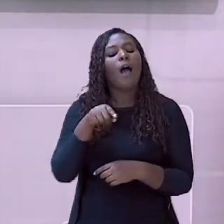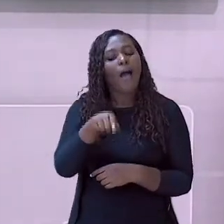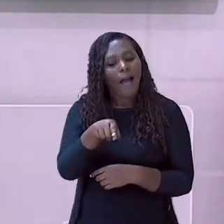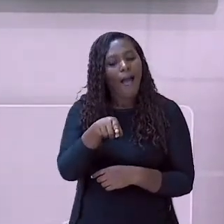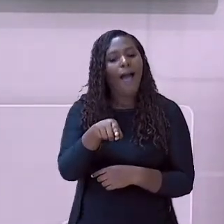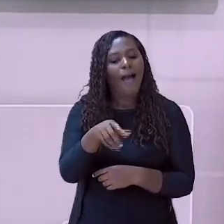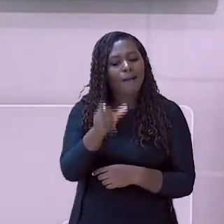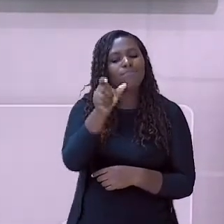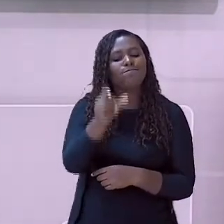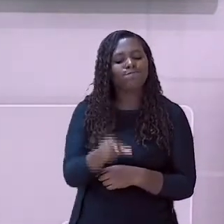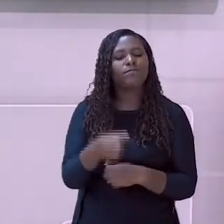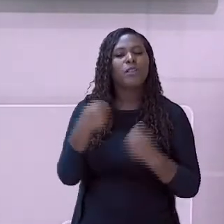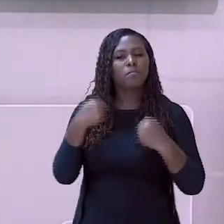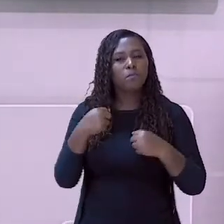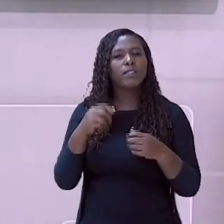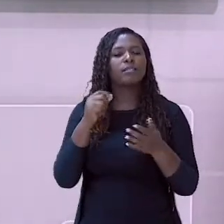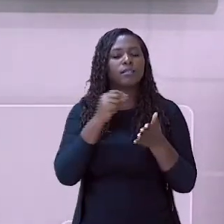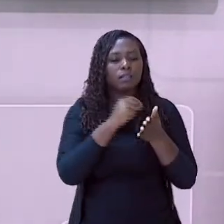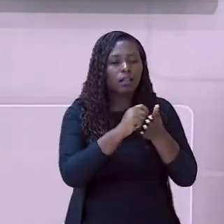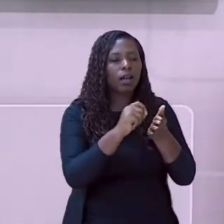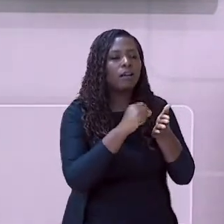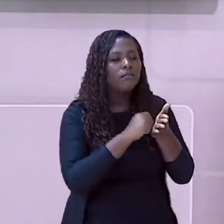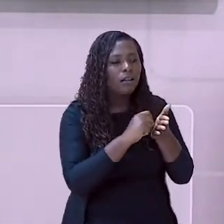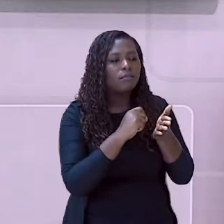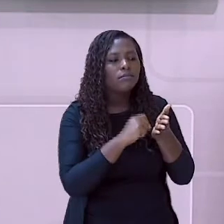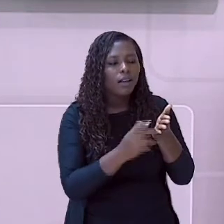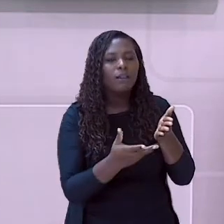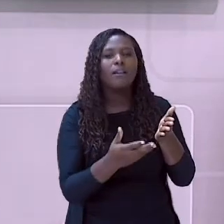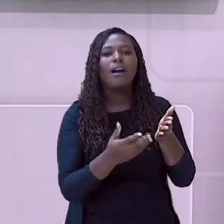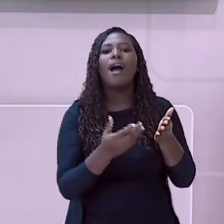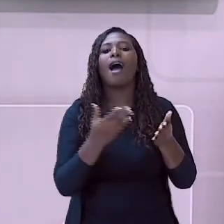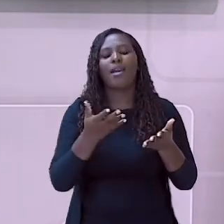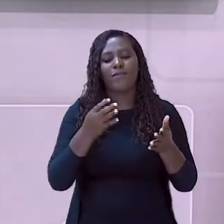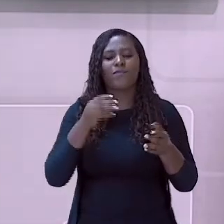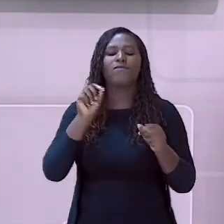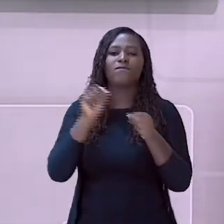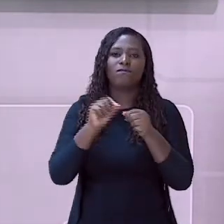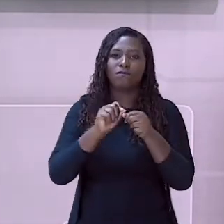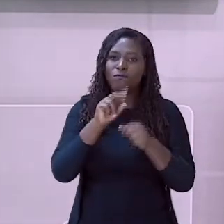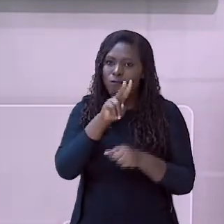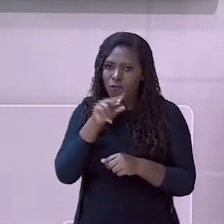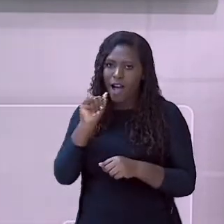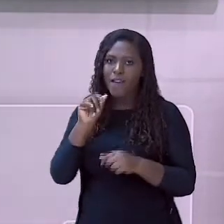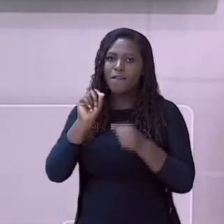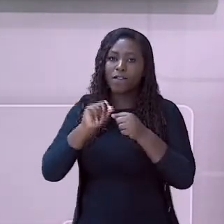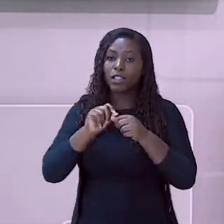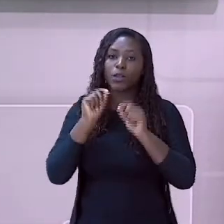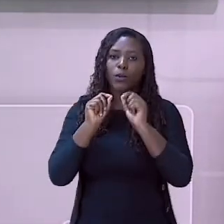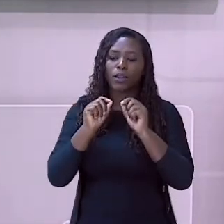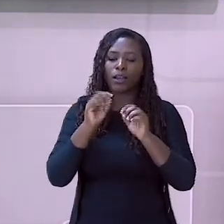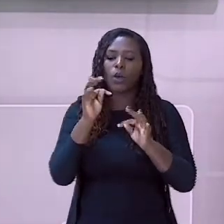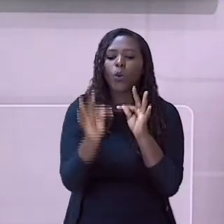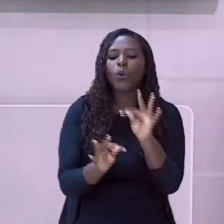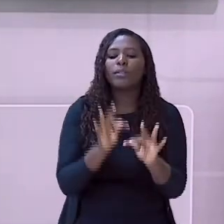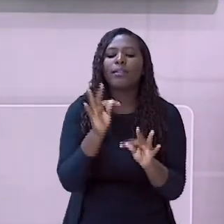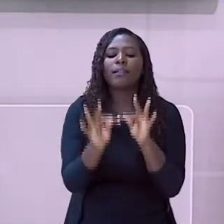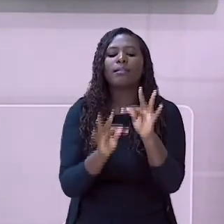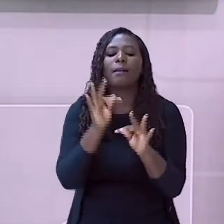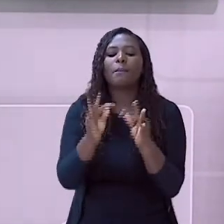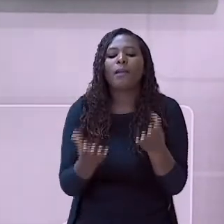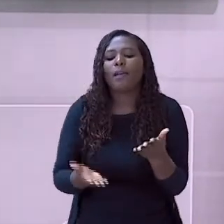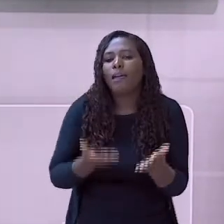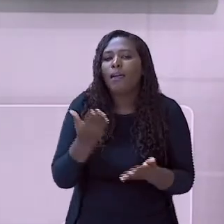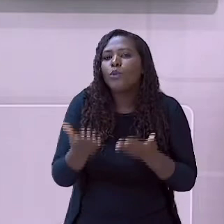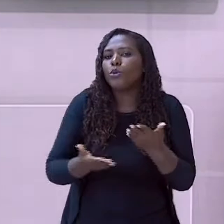através da entrevista, ela vai entender qual é a minha necessidade, por que eu estou ali, o que eu preciso. E